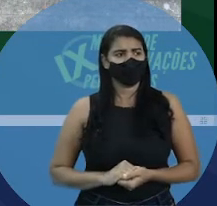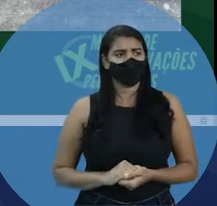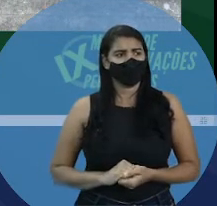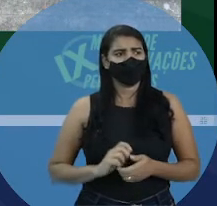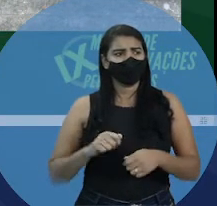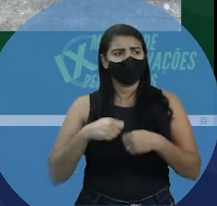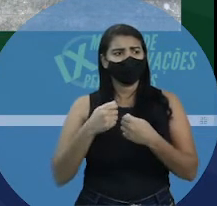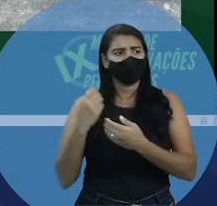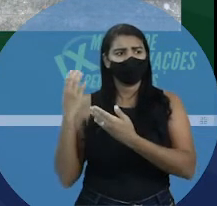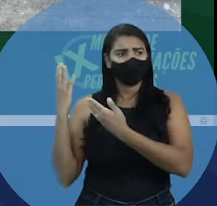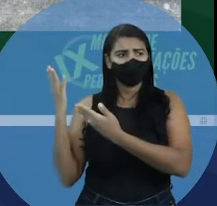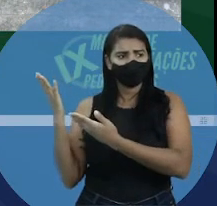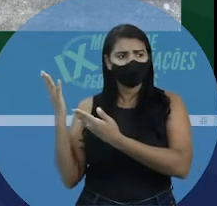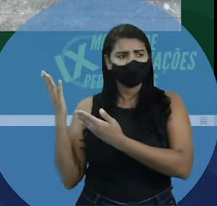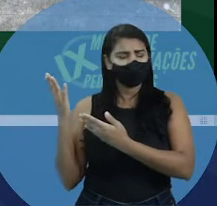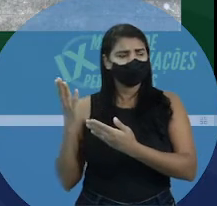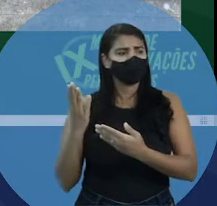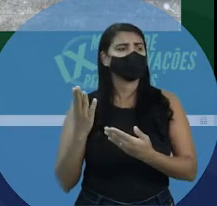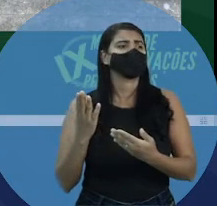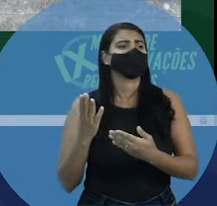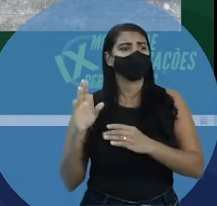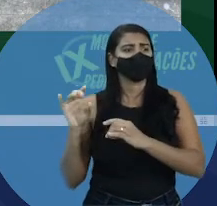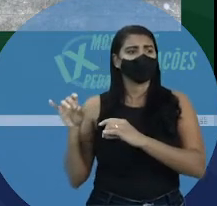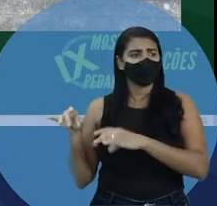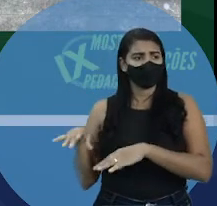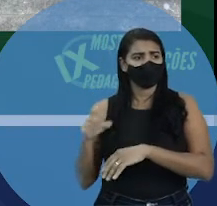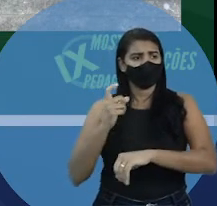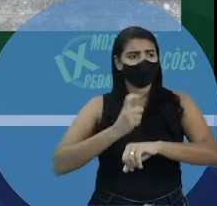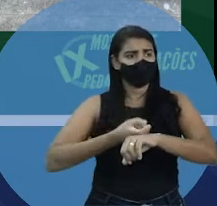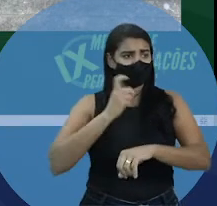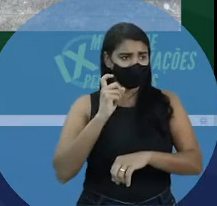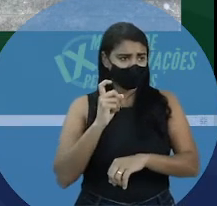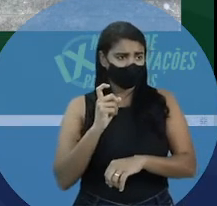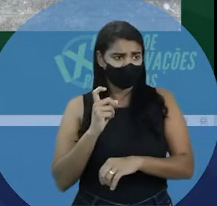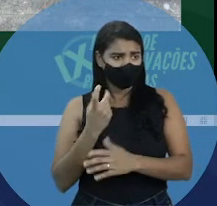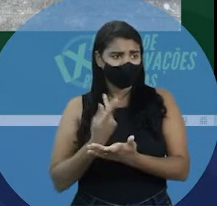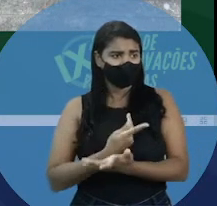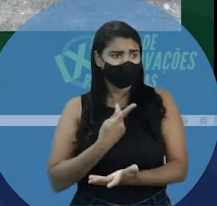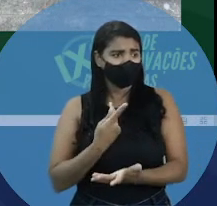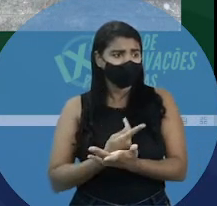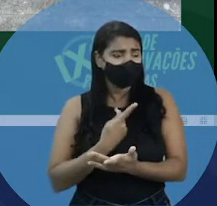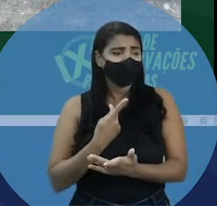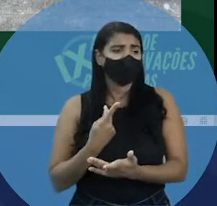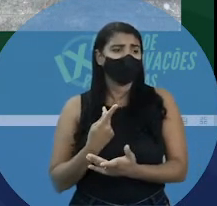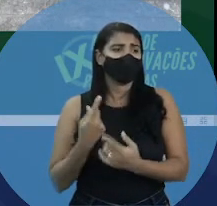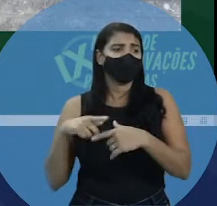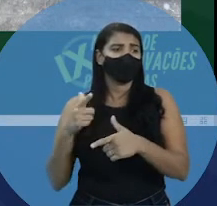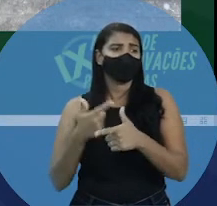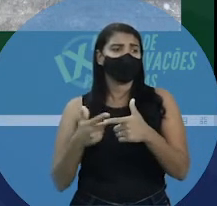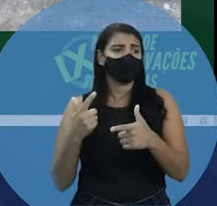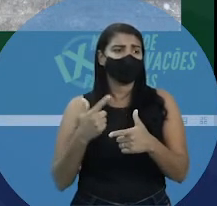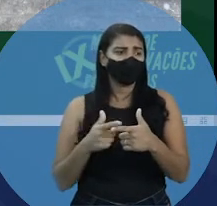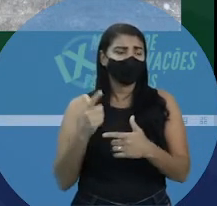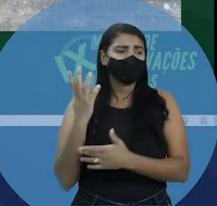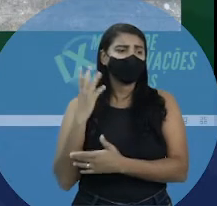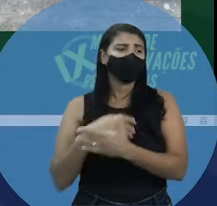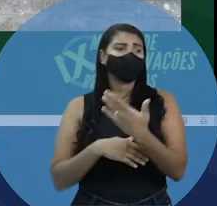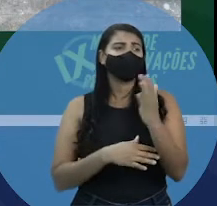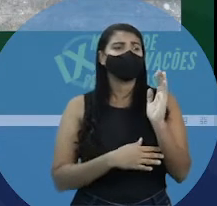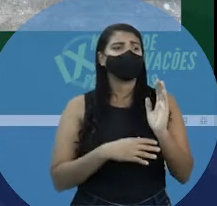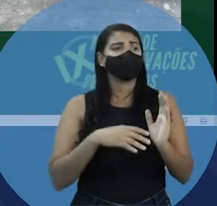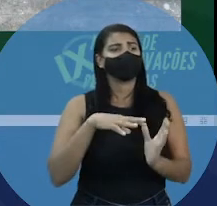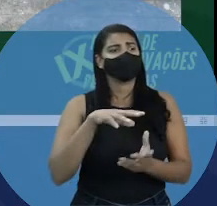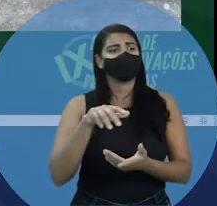de que realmente as pilhas e baterias descartadas no solo de forma irregular causam um impacto, não é, muito grande no meio